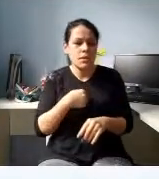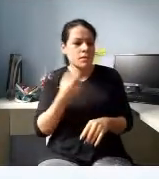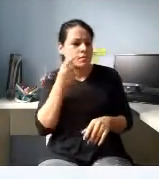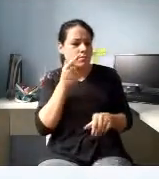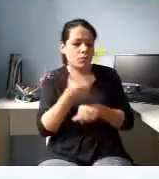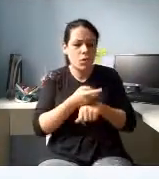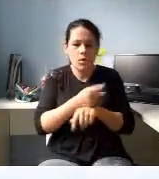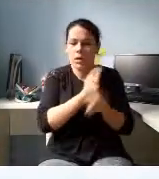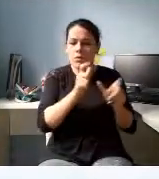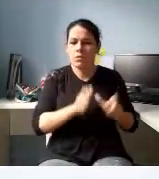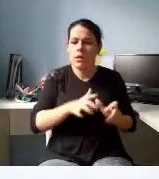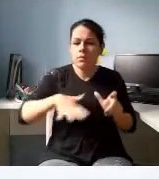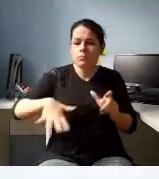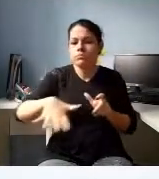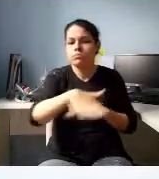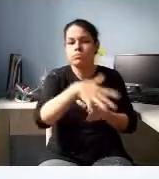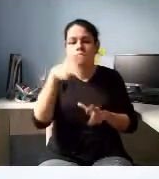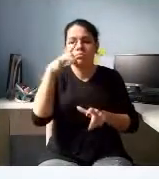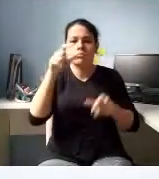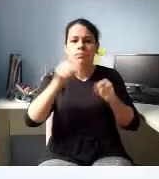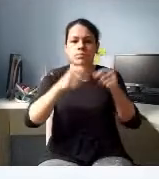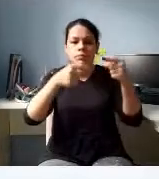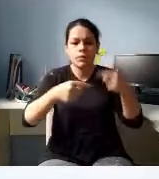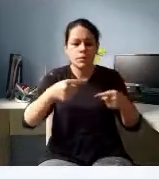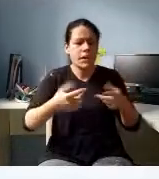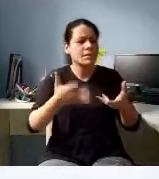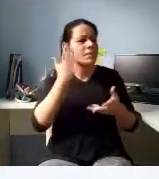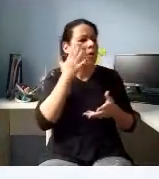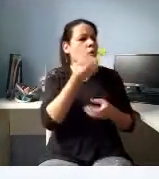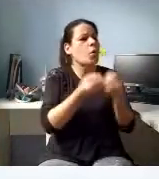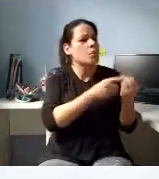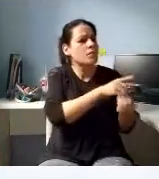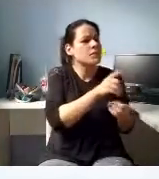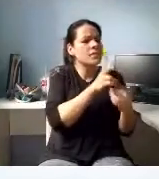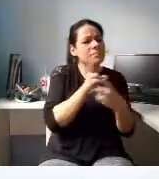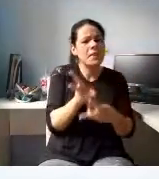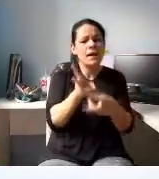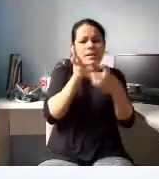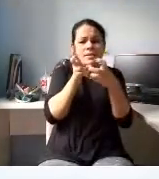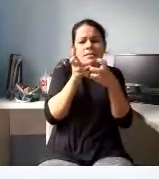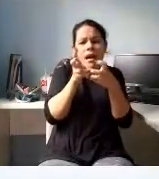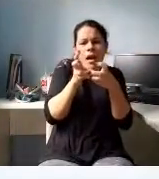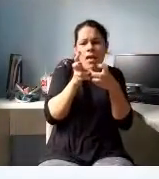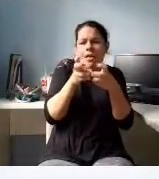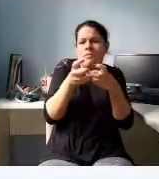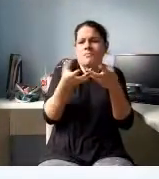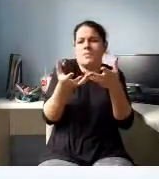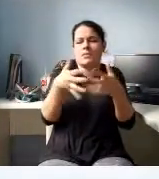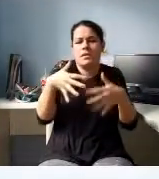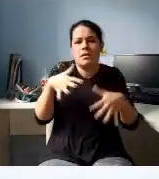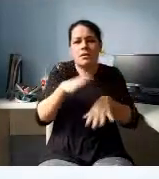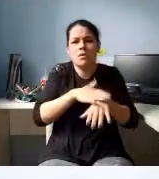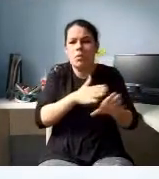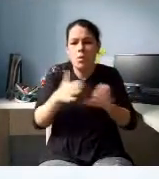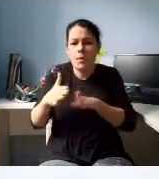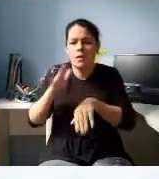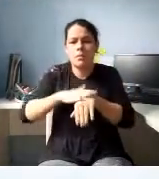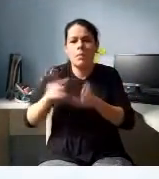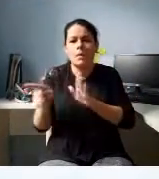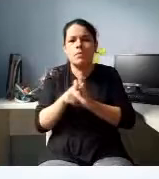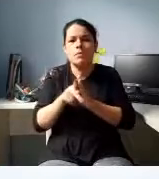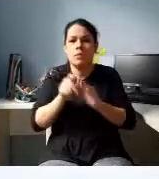diga assim, como é que vocês estão percebendo esse momento, como é que está o humor deles lá, como é que está essa articulação. É com você,